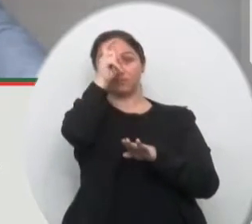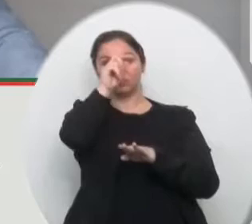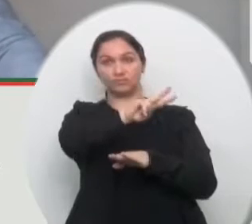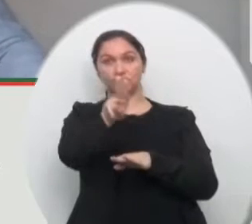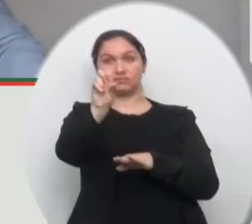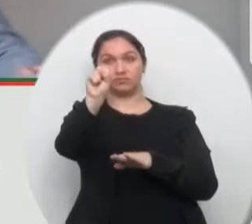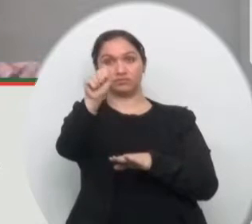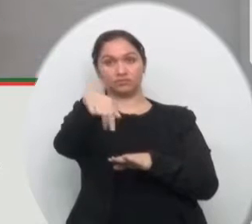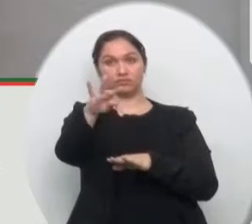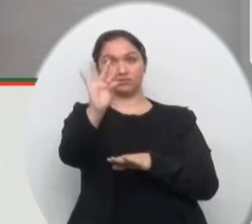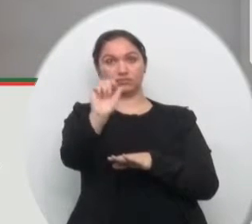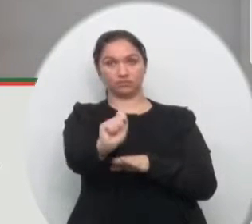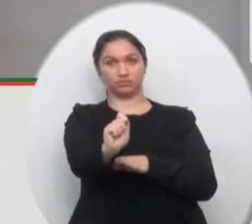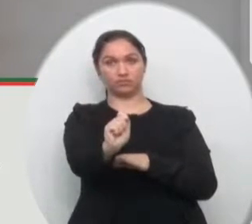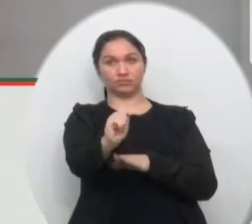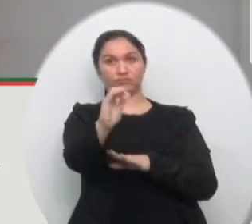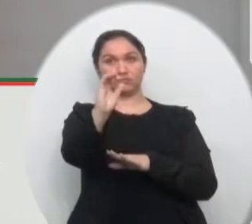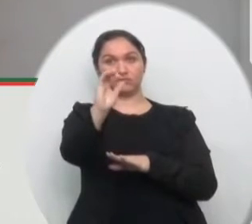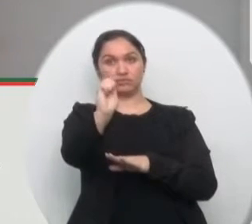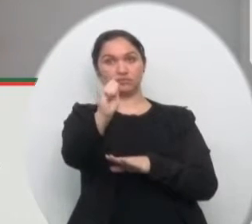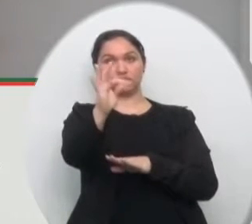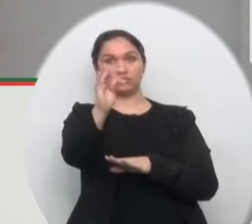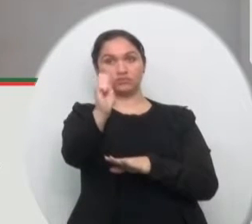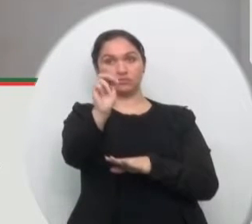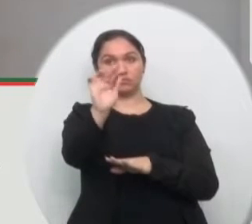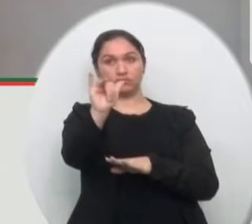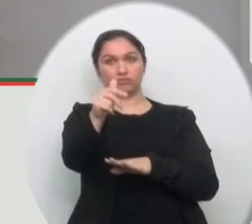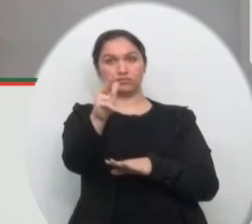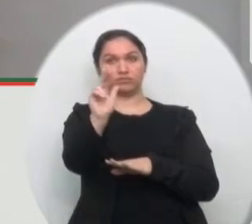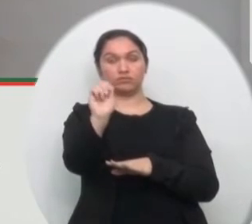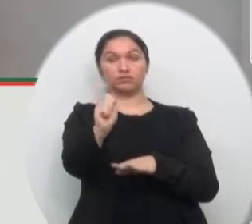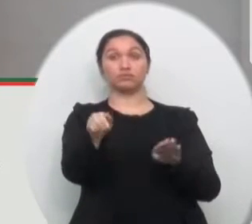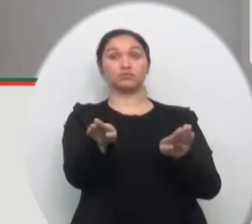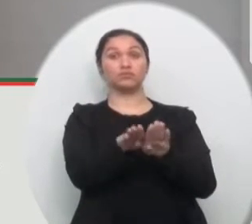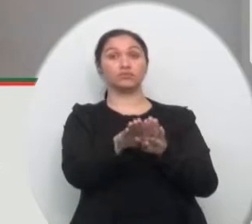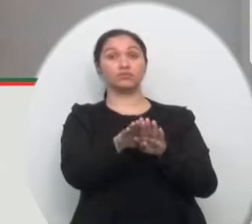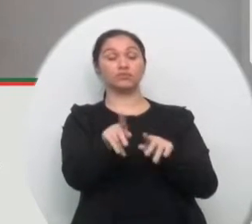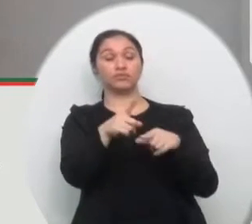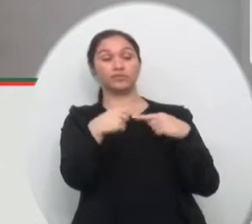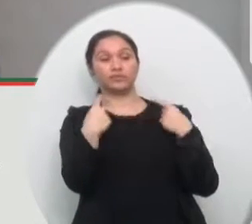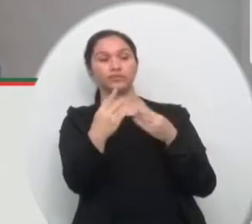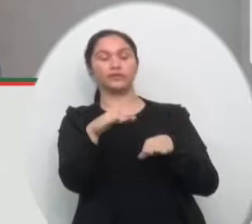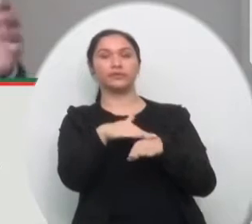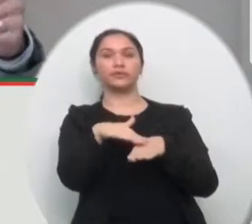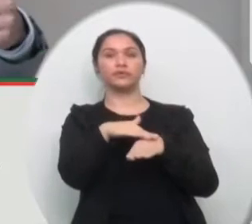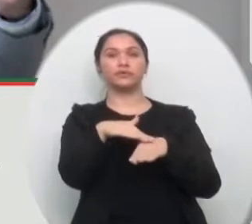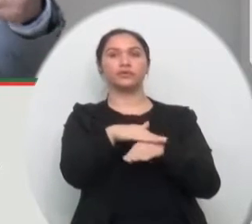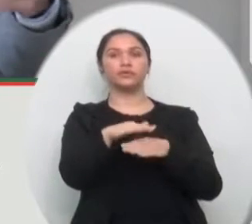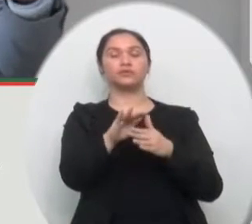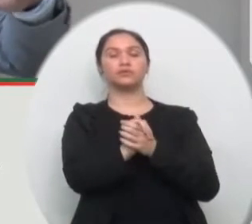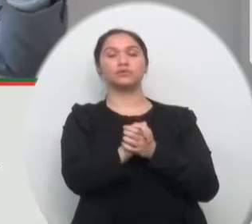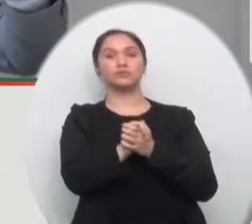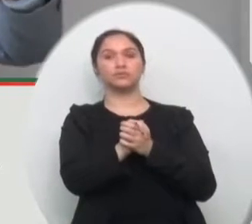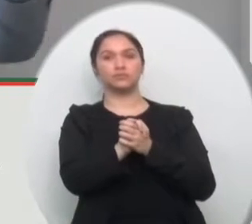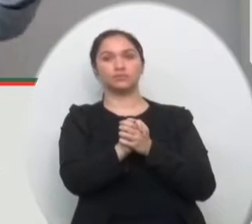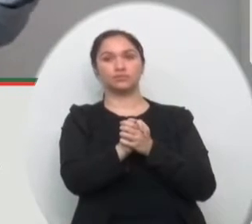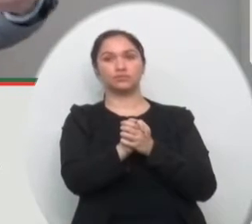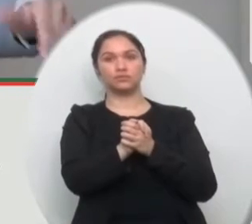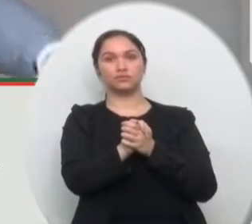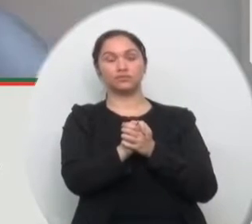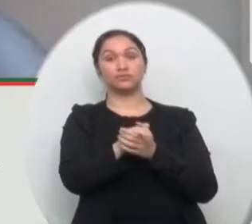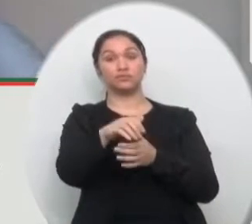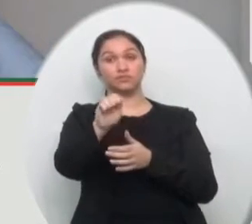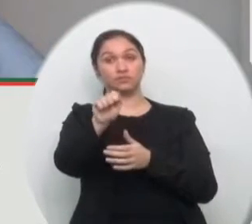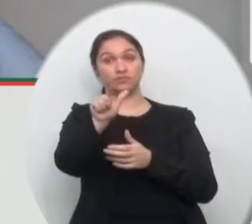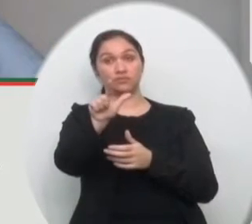citado a unidade do pronto atendimento, né, vereador Alisson? O que o que não podemos é deixar passar